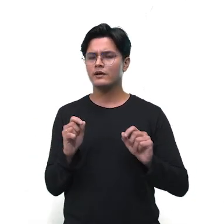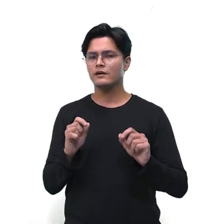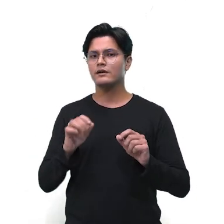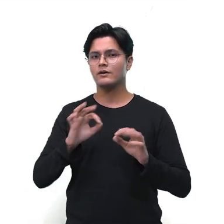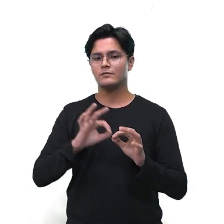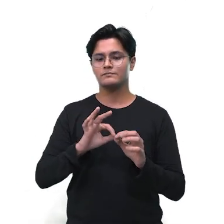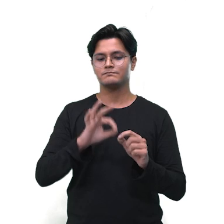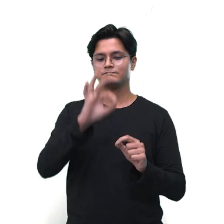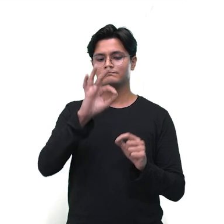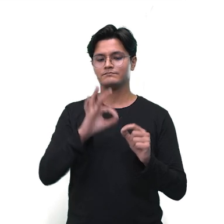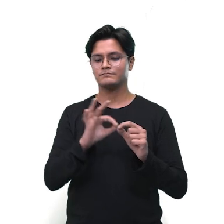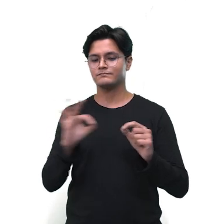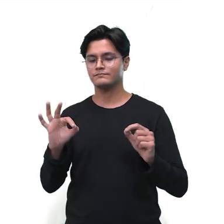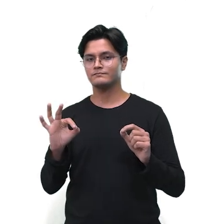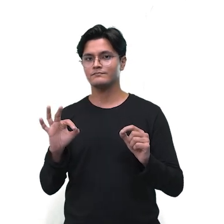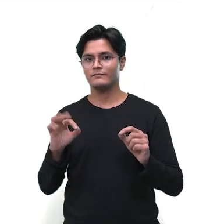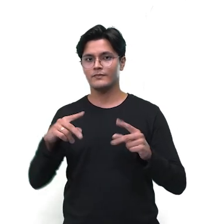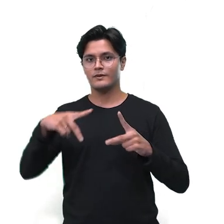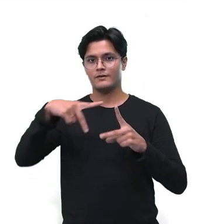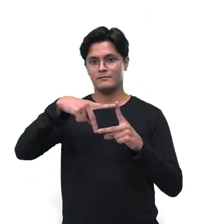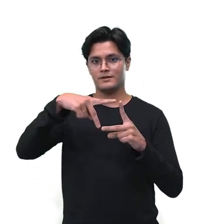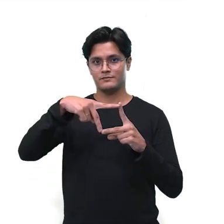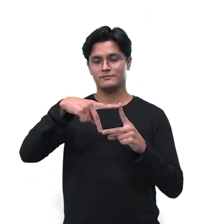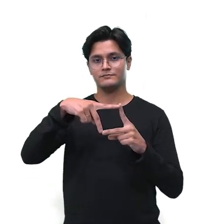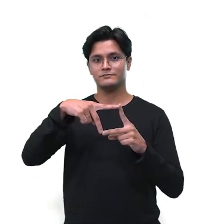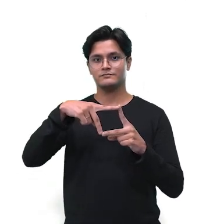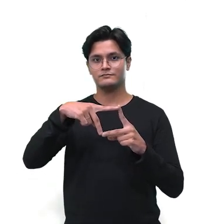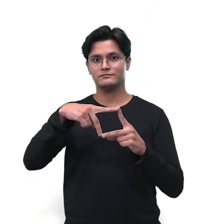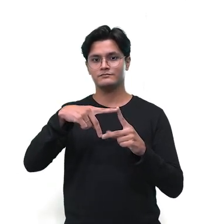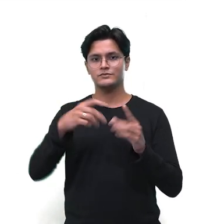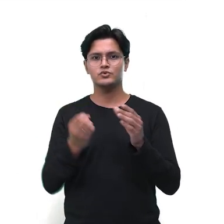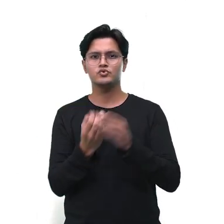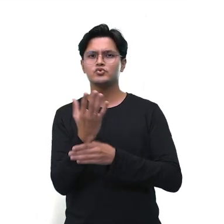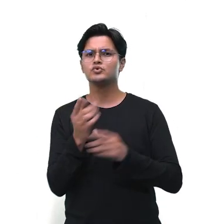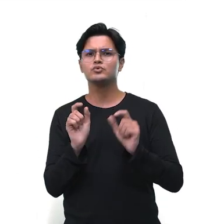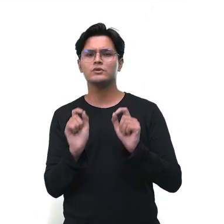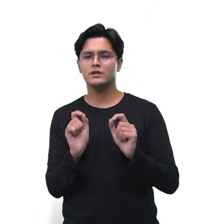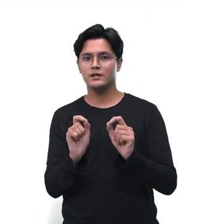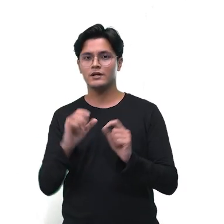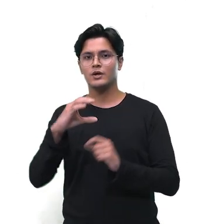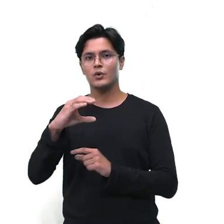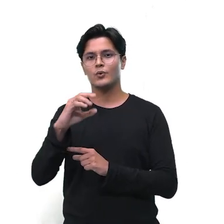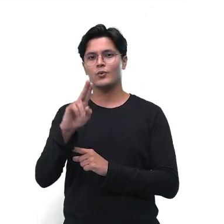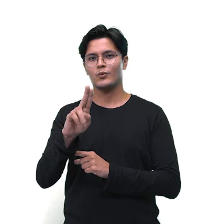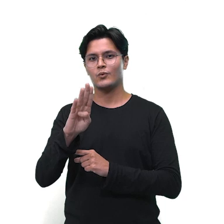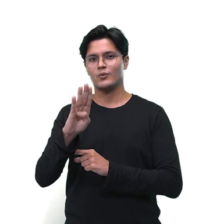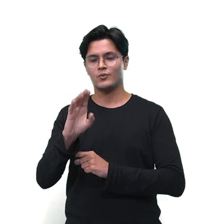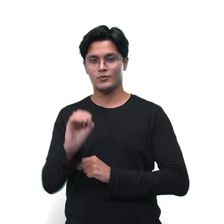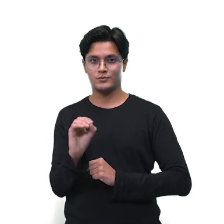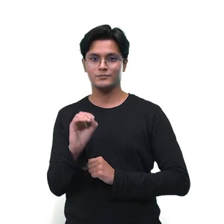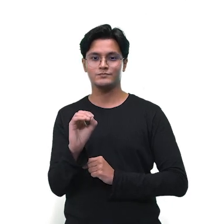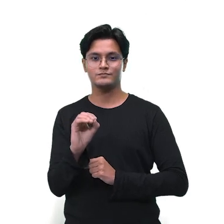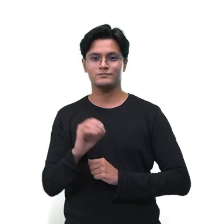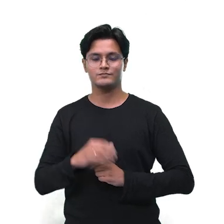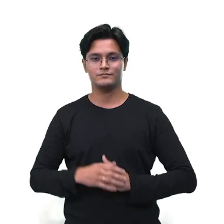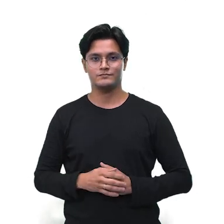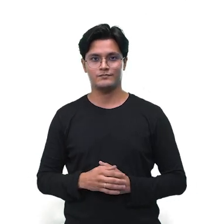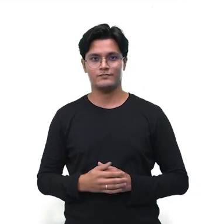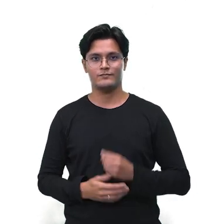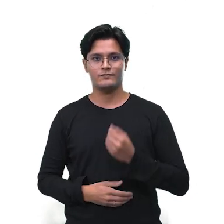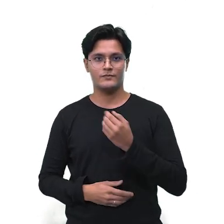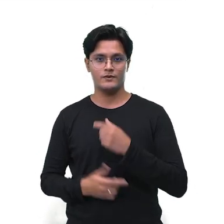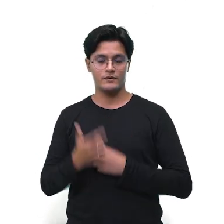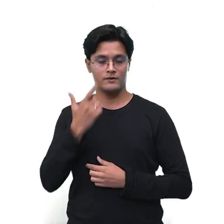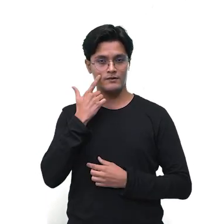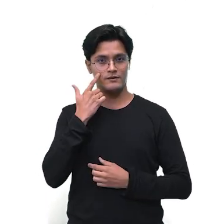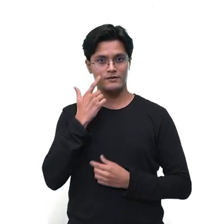quadrado, aí você passa a ter um cubo. Olha só, vamos acrescentar aqui uma terceira dimensão. Como assim,